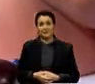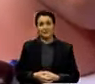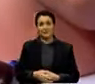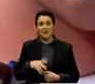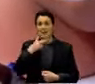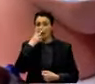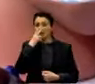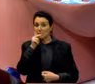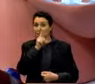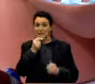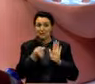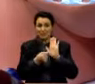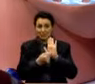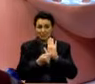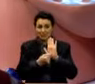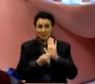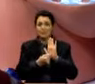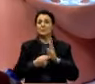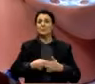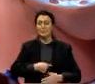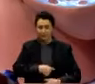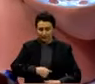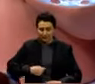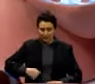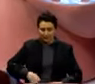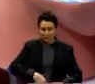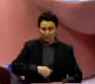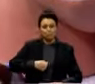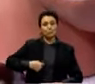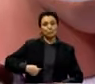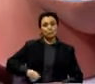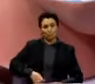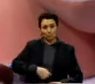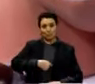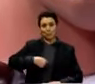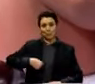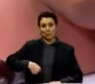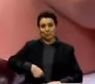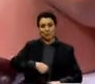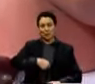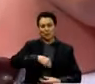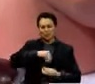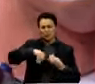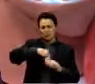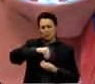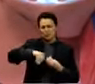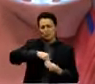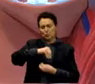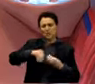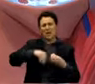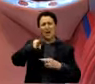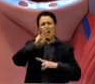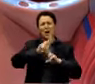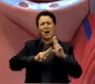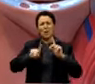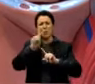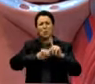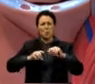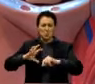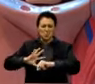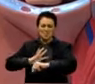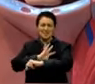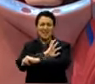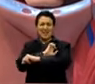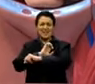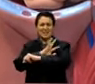Bom, o estômago é como se fosse uma bolsa, né, que vai misturar alguns ácidos para que